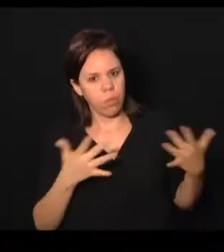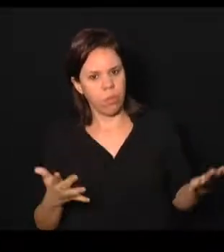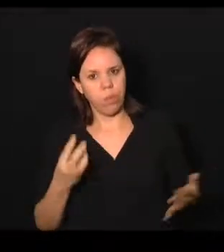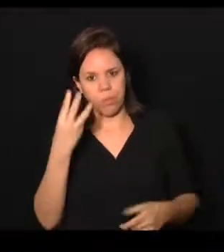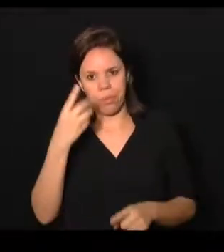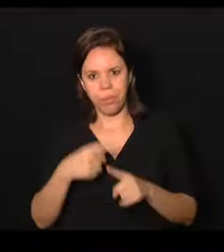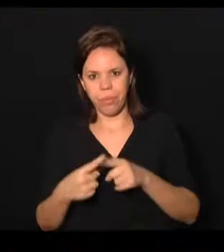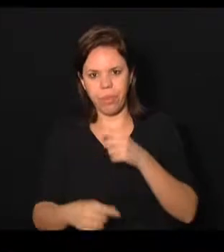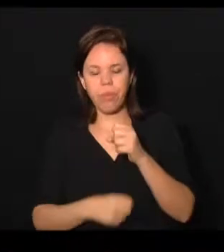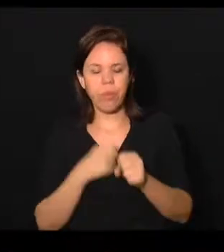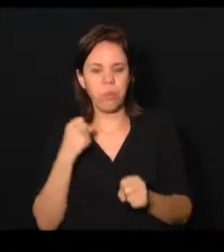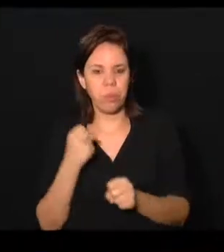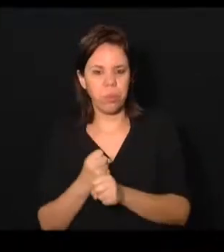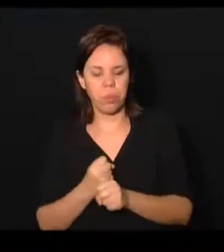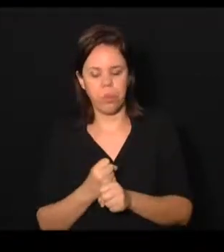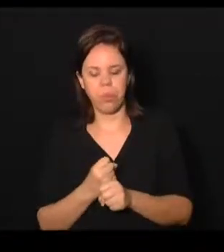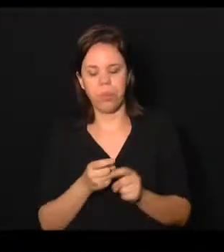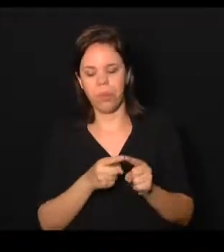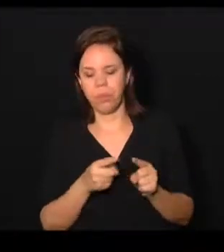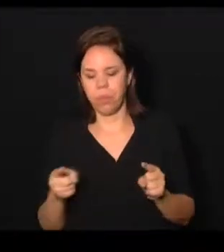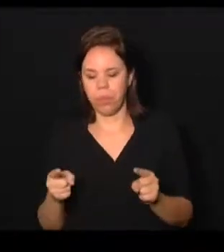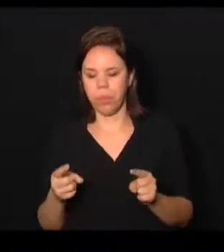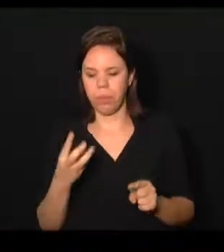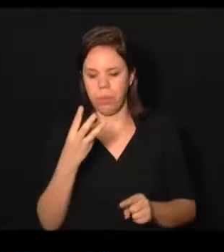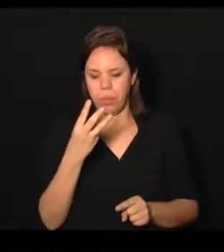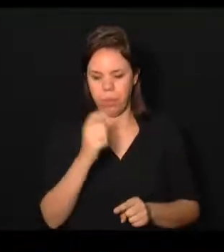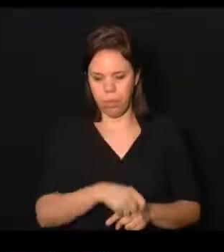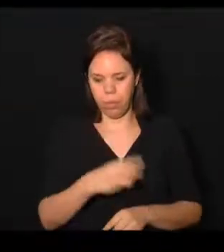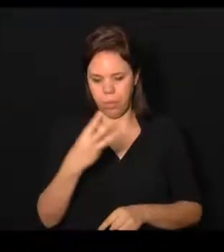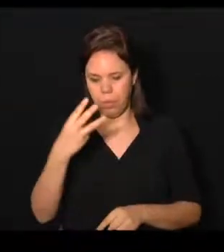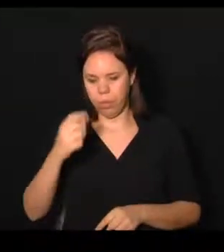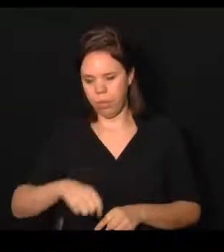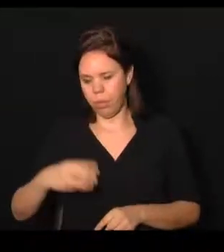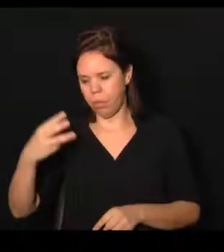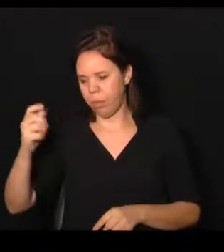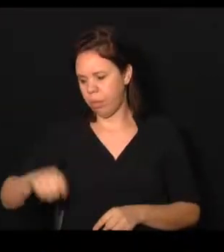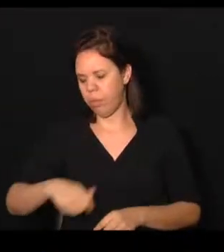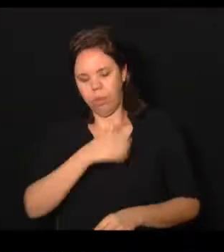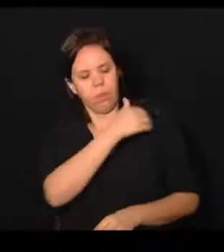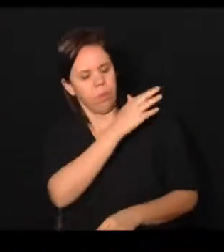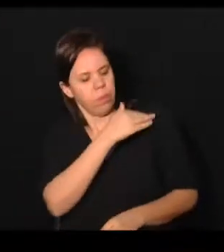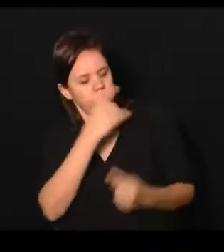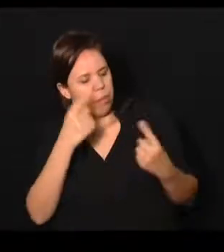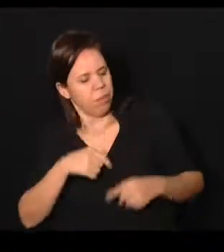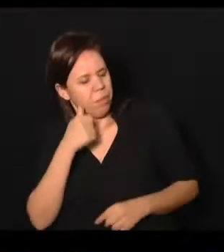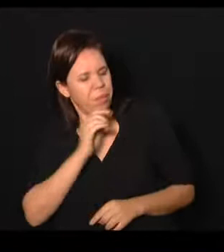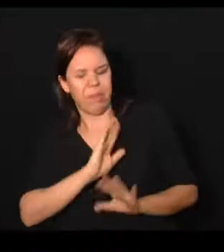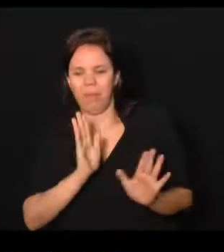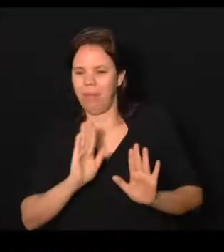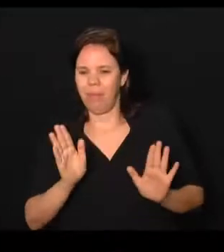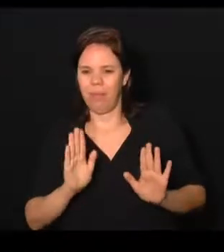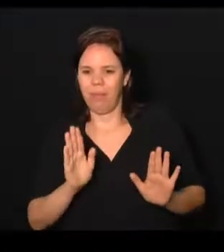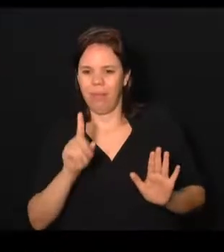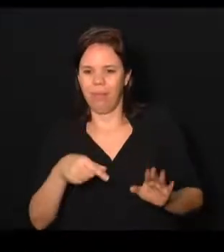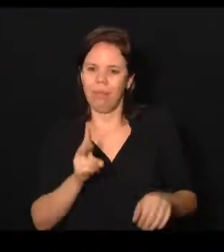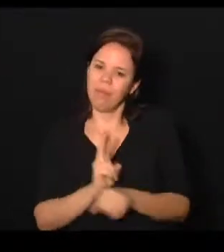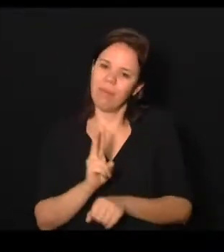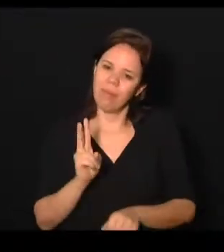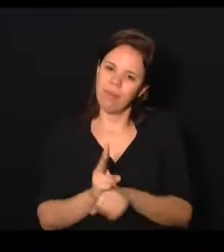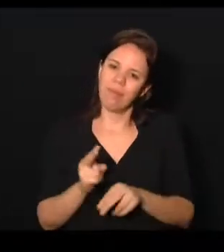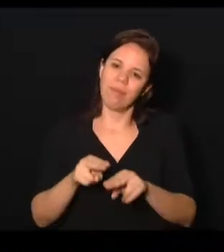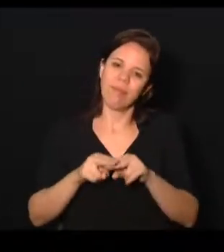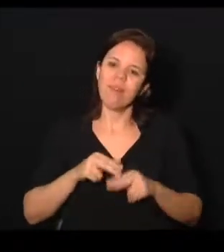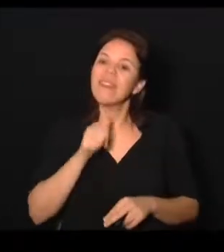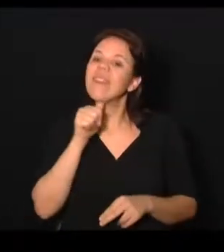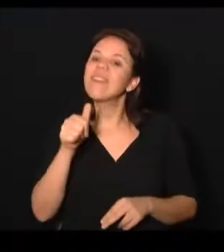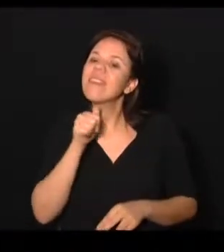vezes no ano, com intervalo mínimo de 3 meses. Por que isso? É preconceito contra as mulheres? Não, é apenas pelos eventos